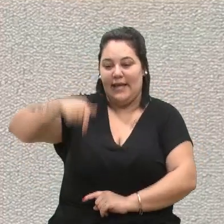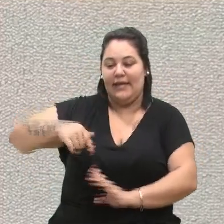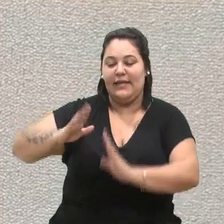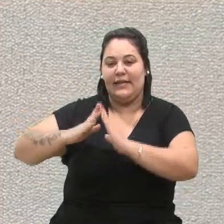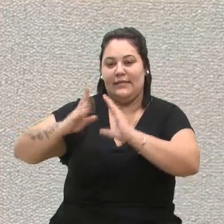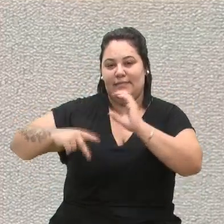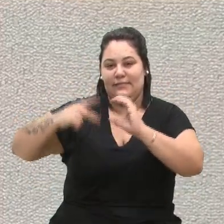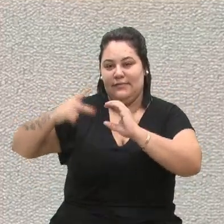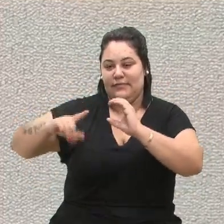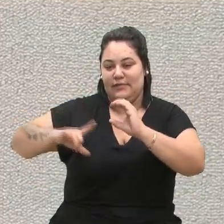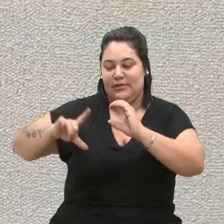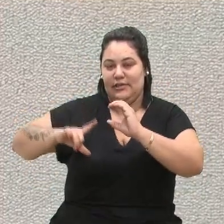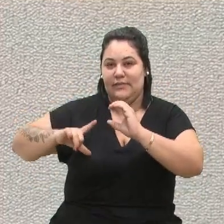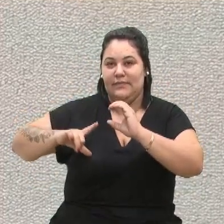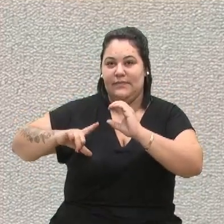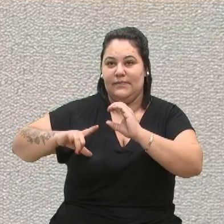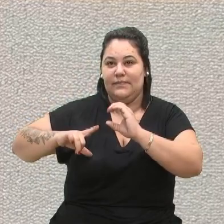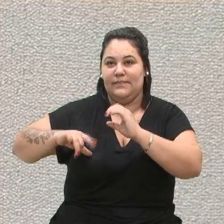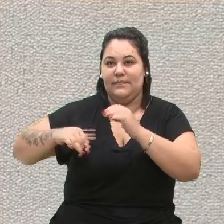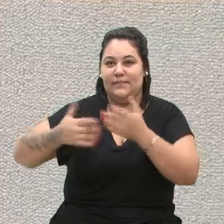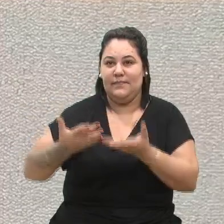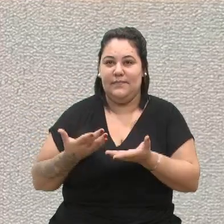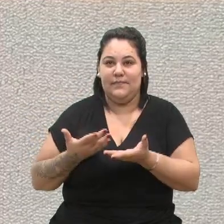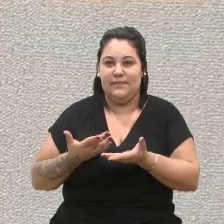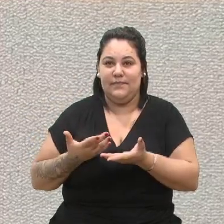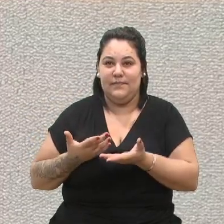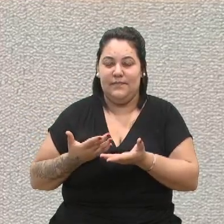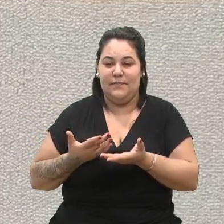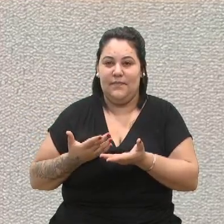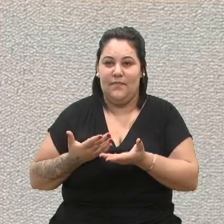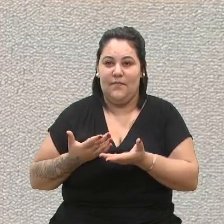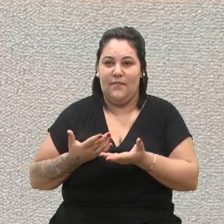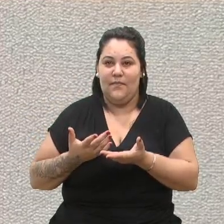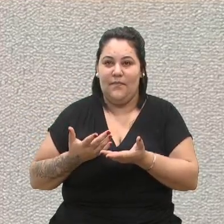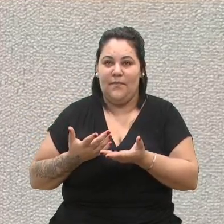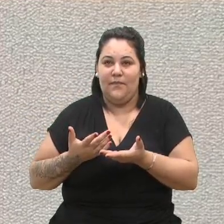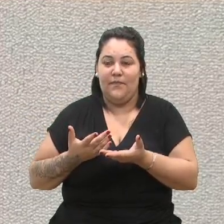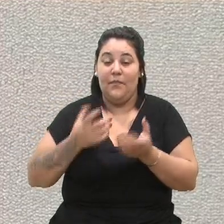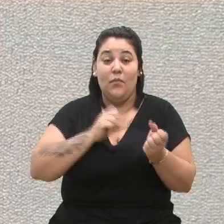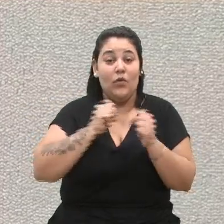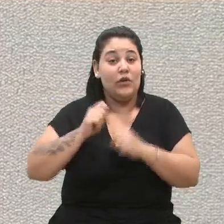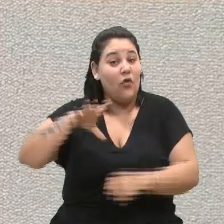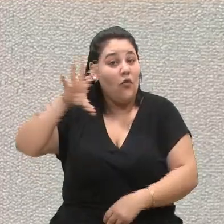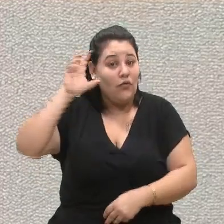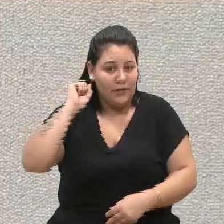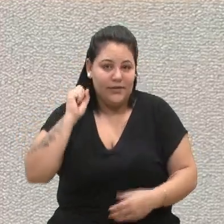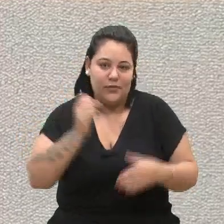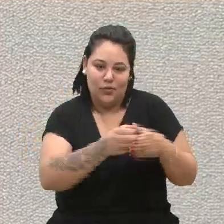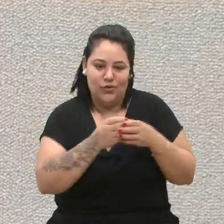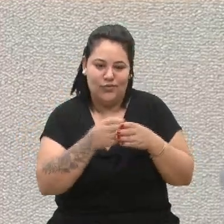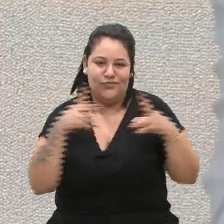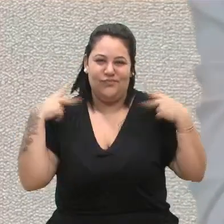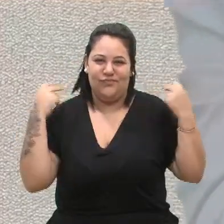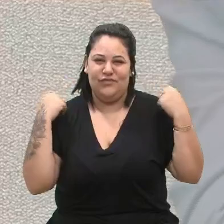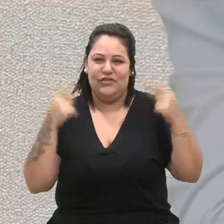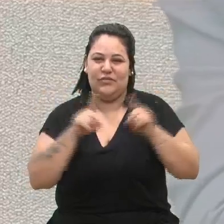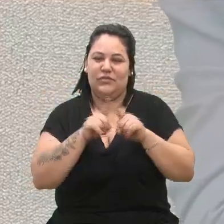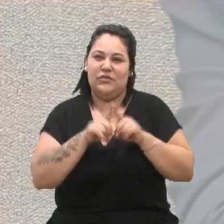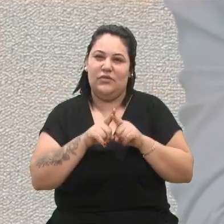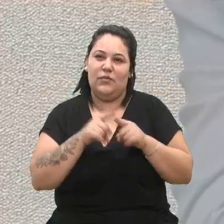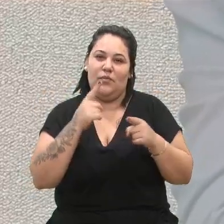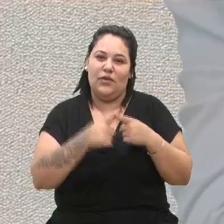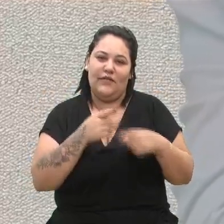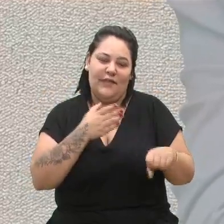Povo, vamos dizer assim, guarida e poder ouvir esta categoria, porque senão vai ficar